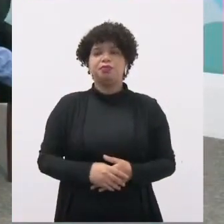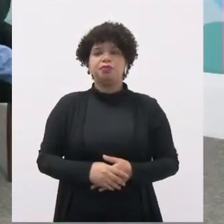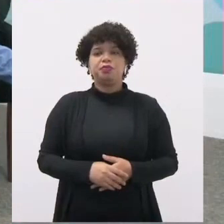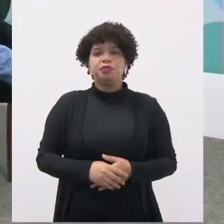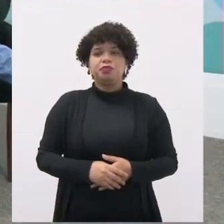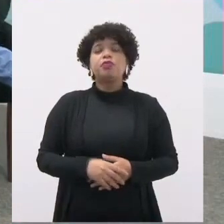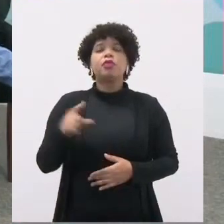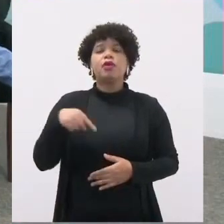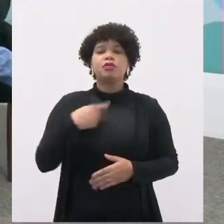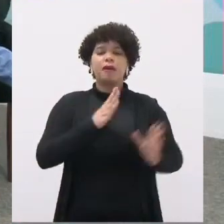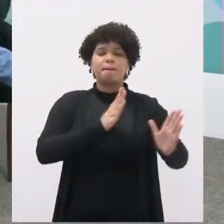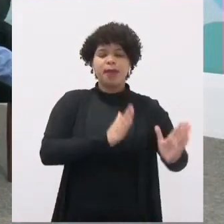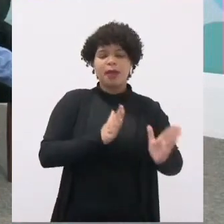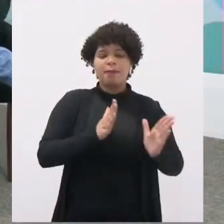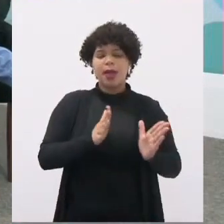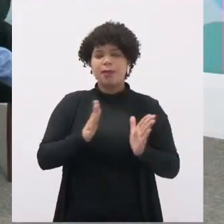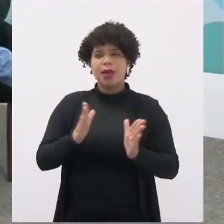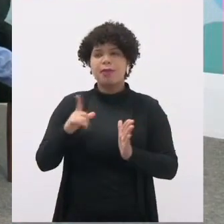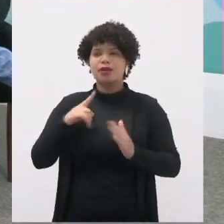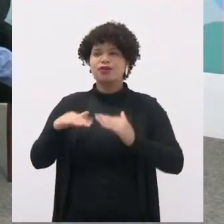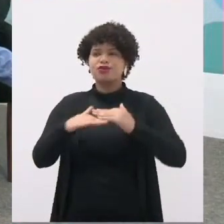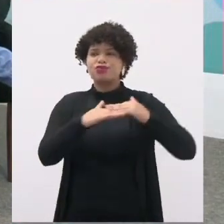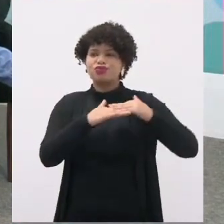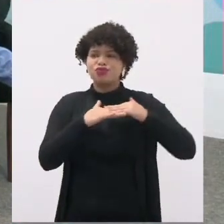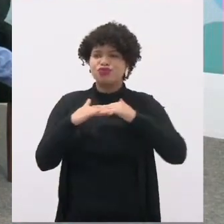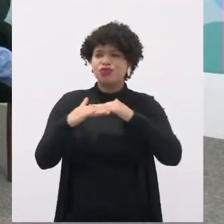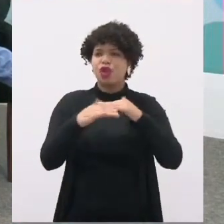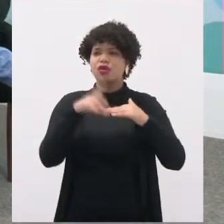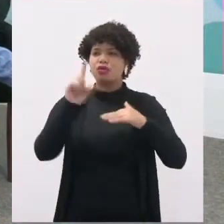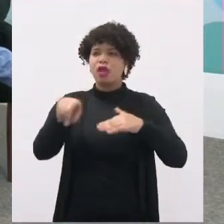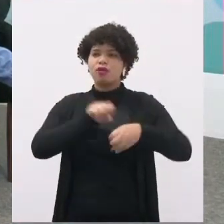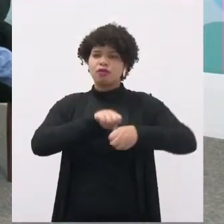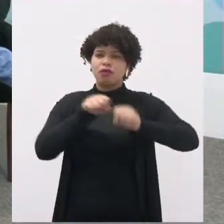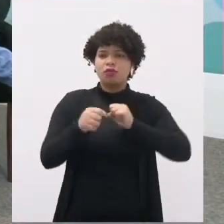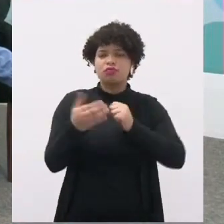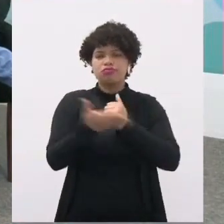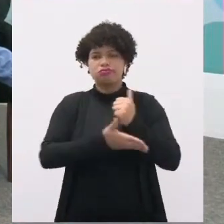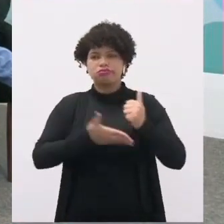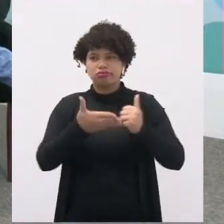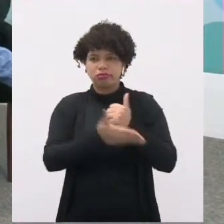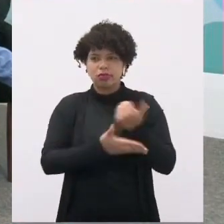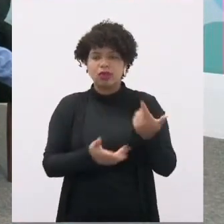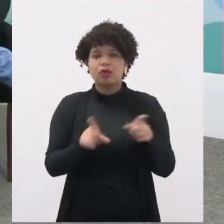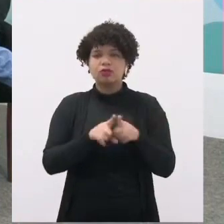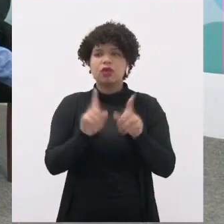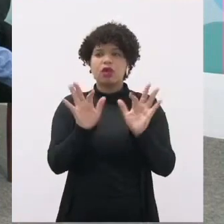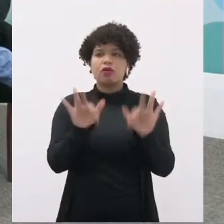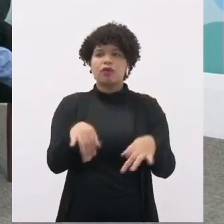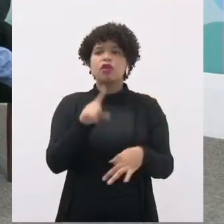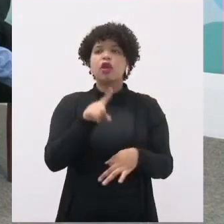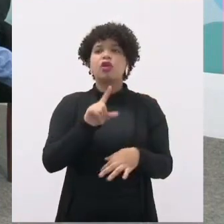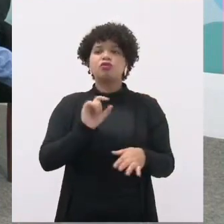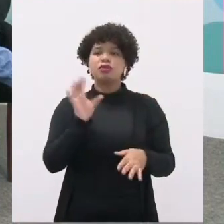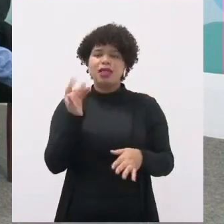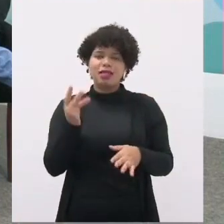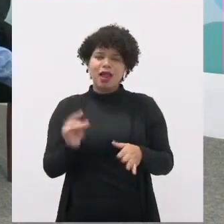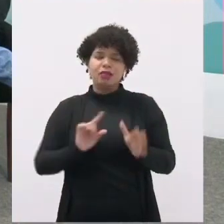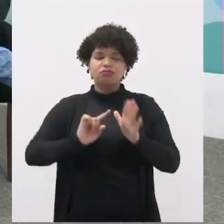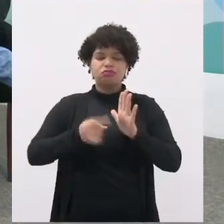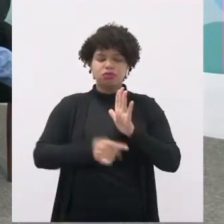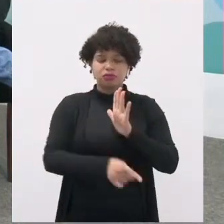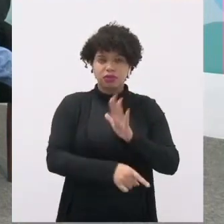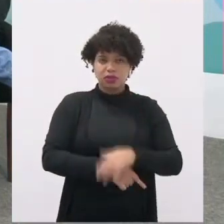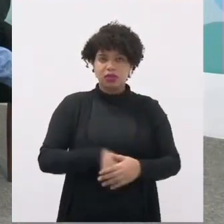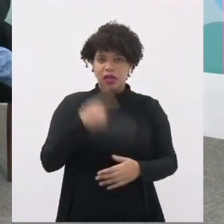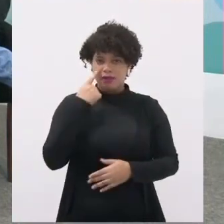pelas etapas, né, de nivelamento, de formação básica e finalizando aí com um aprofundamento.